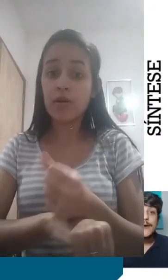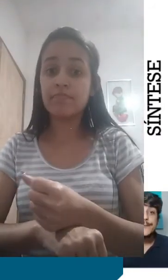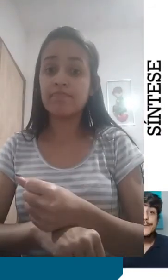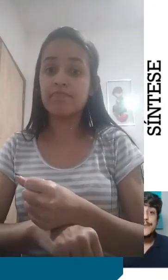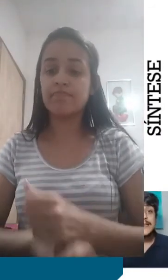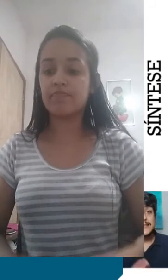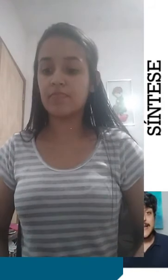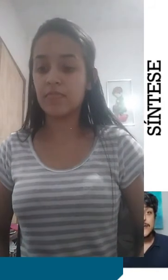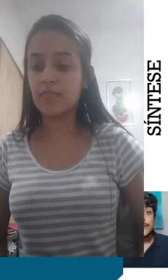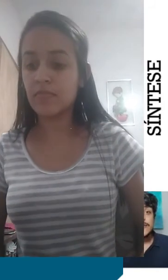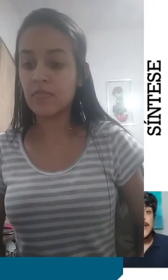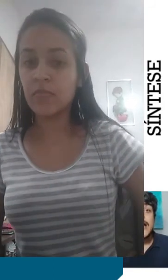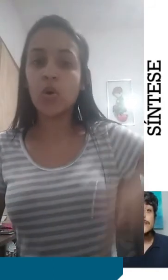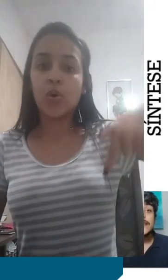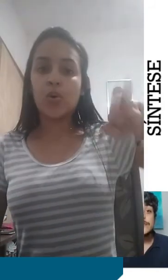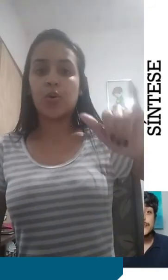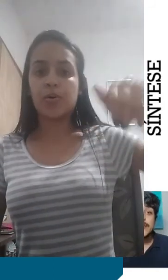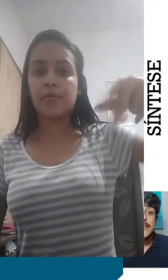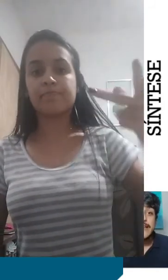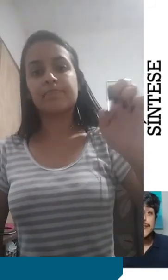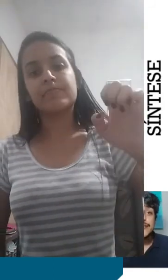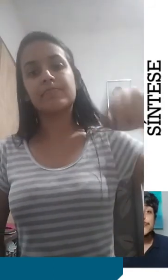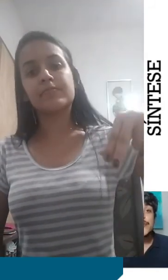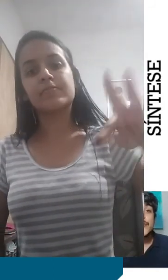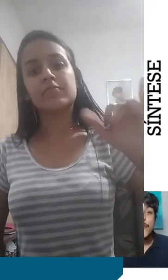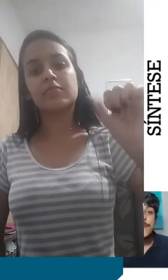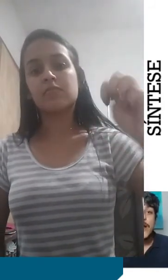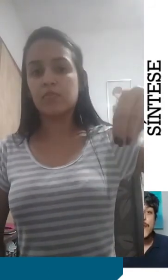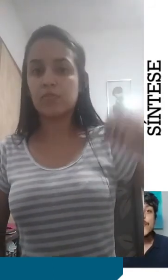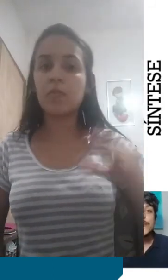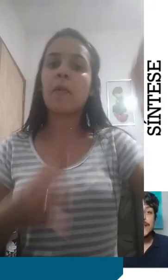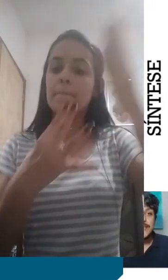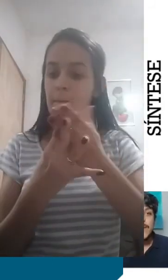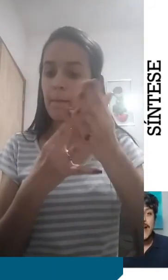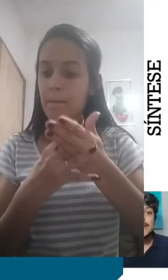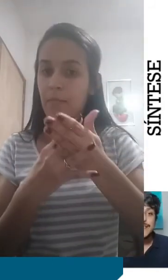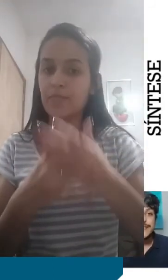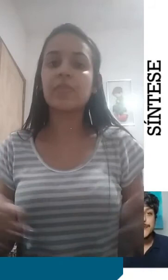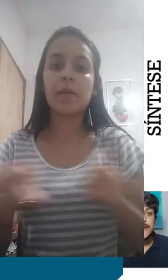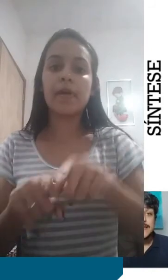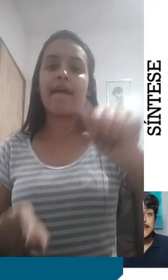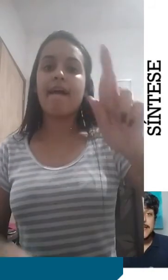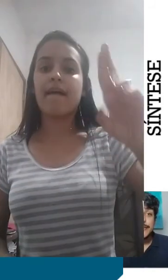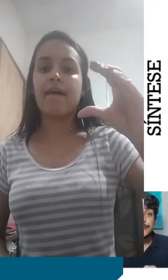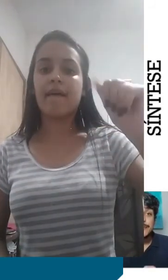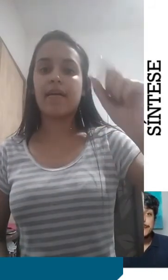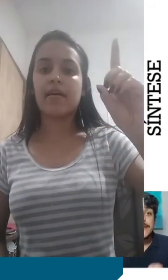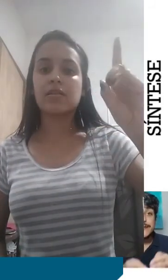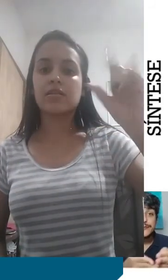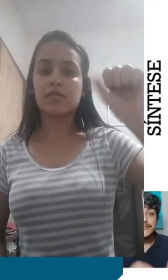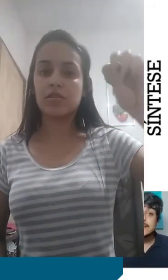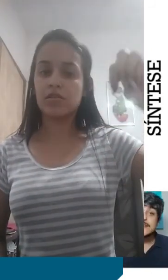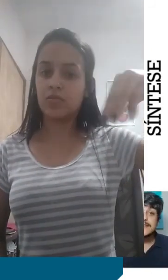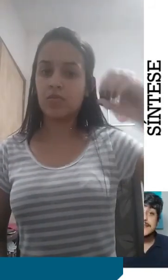era colonial temos o quinhentismo, o barroco e o arcadismo, seguido por um período de